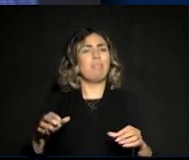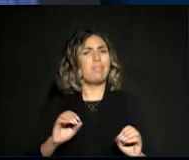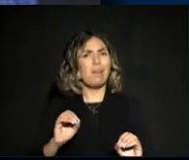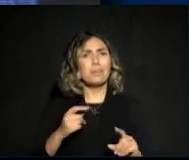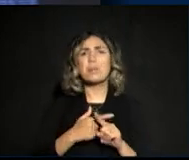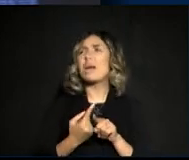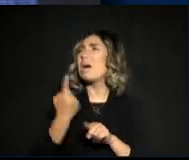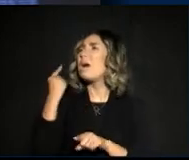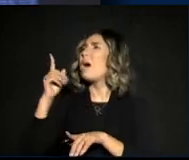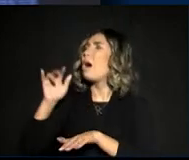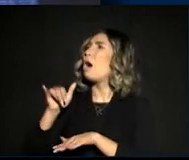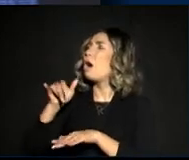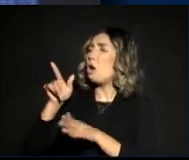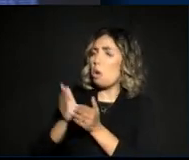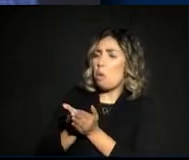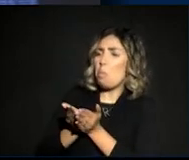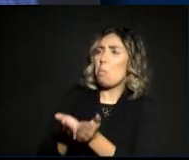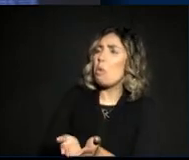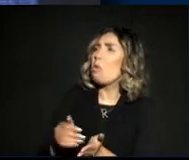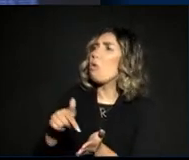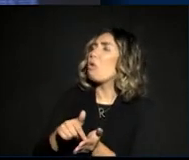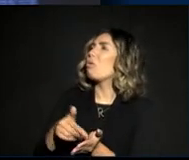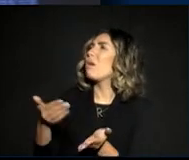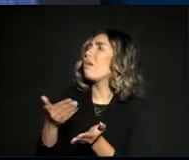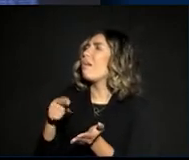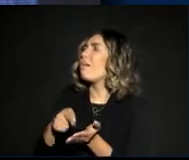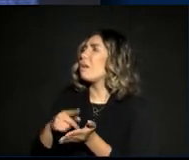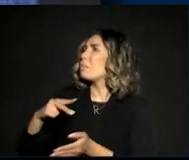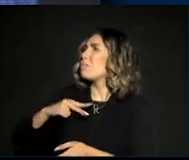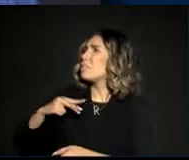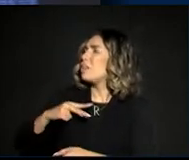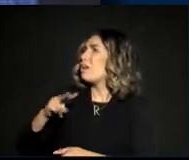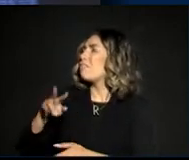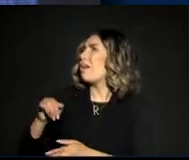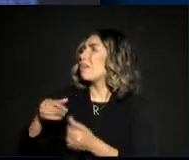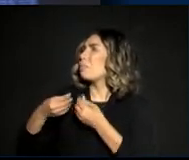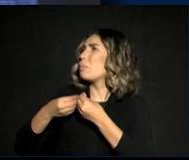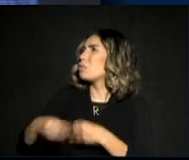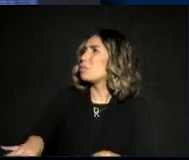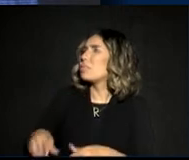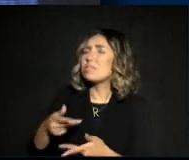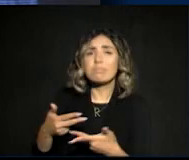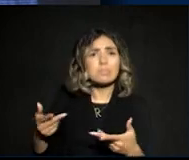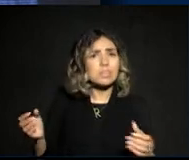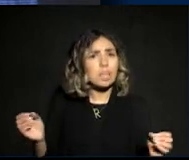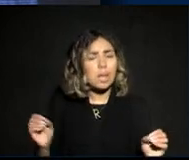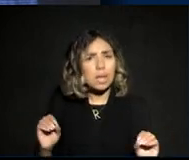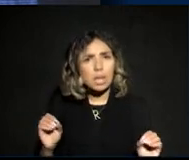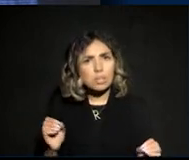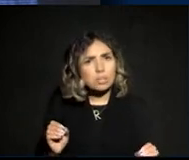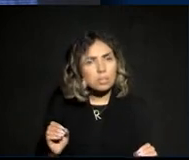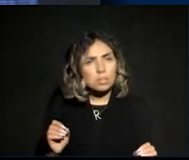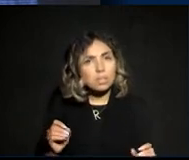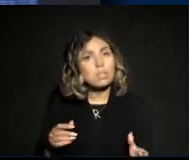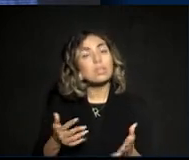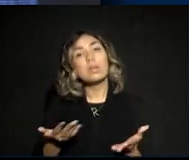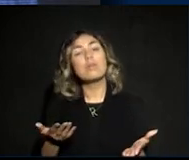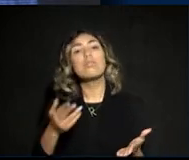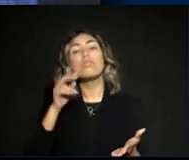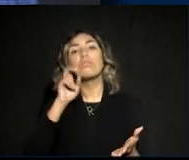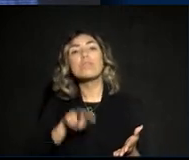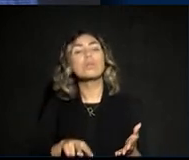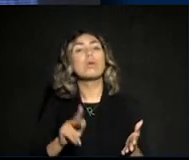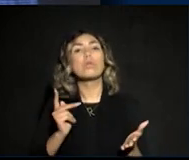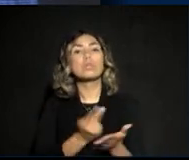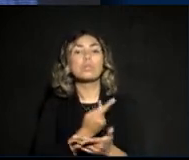falava vocês vão privatizar Porto Pode preparar vai vão queimar pneu vai ter isso vai ter que ter nada e de quebra você